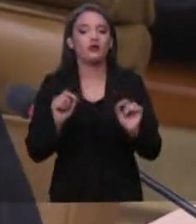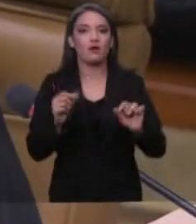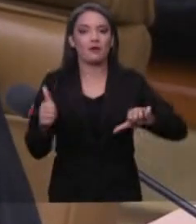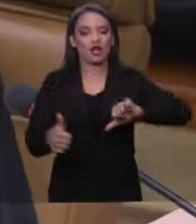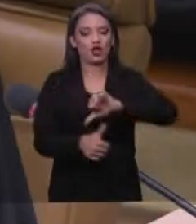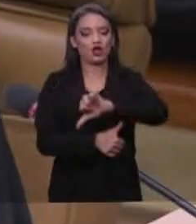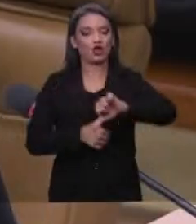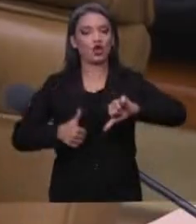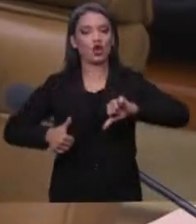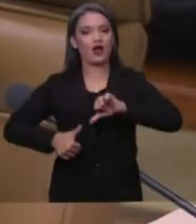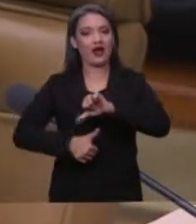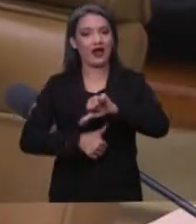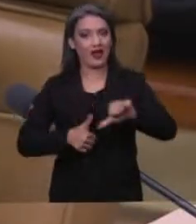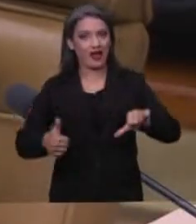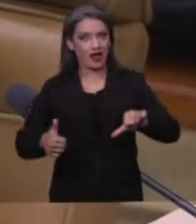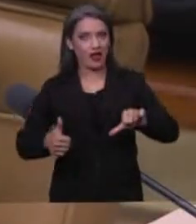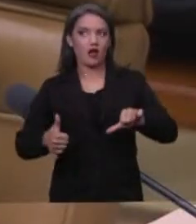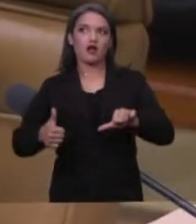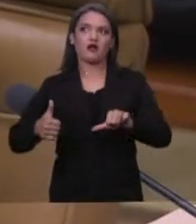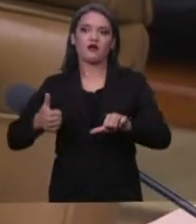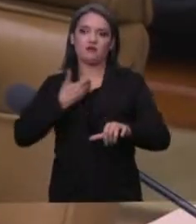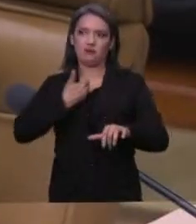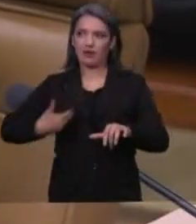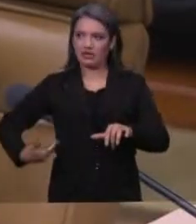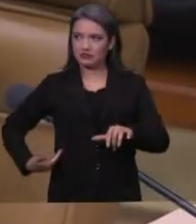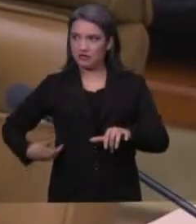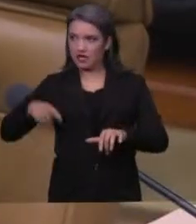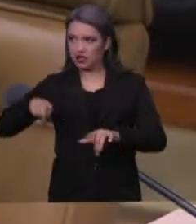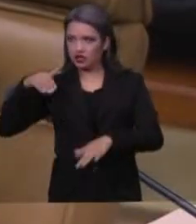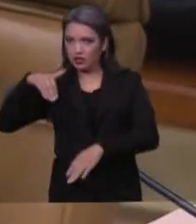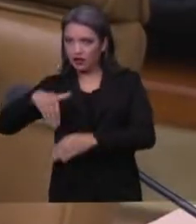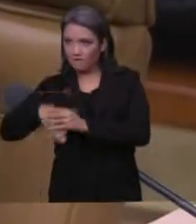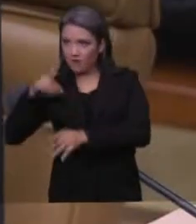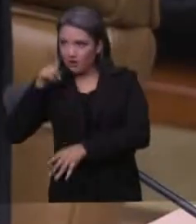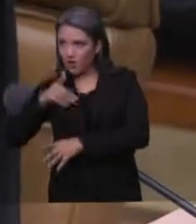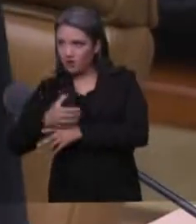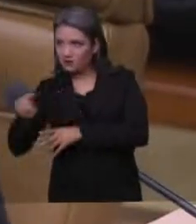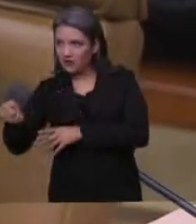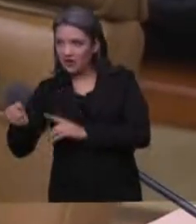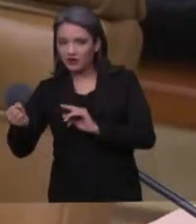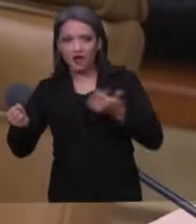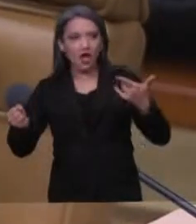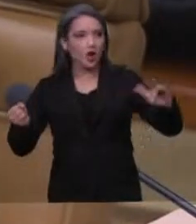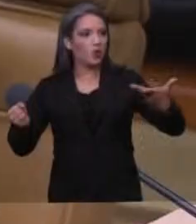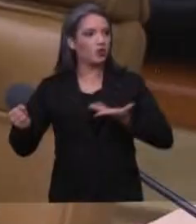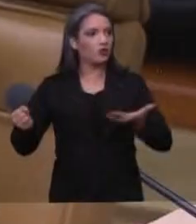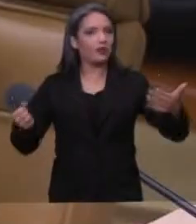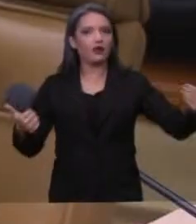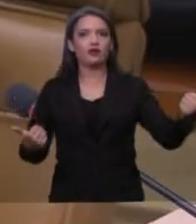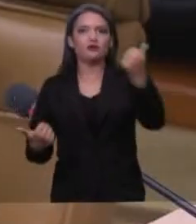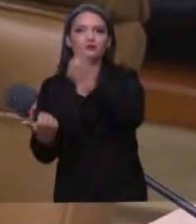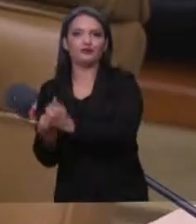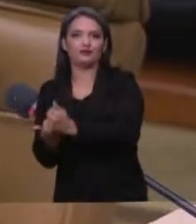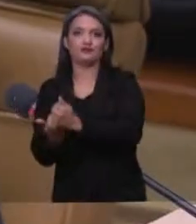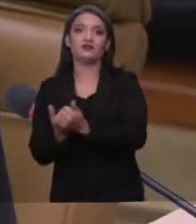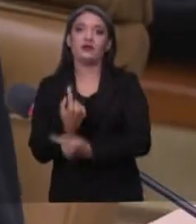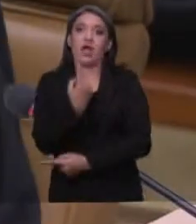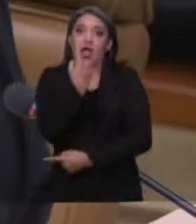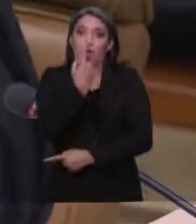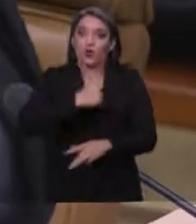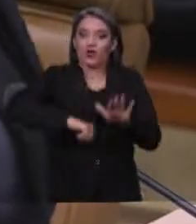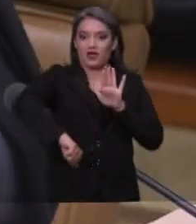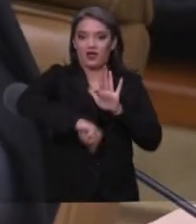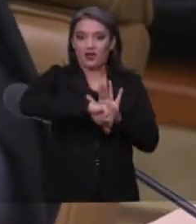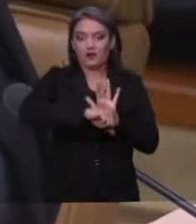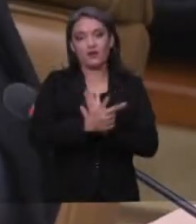presidente eleito pelo candidato que perdeu. Esse é um crime. A outra coisa é atacar